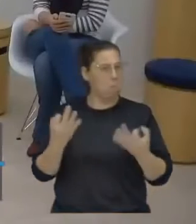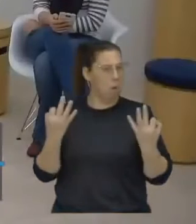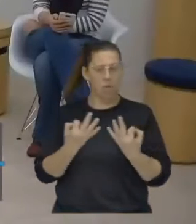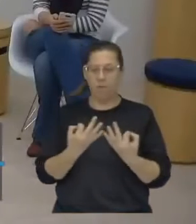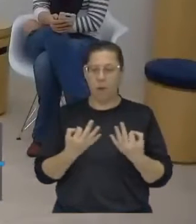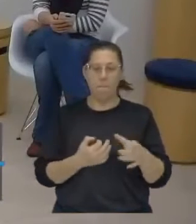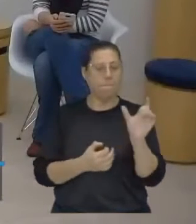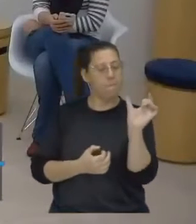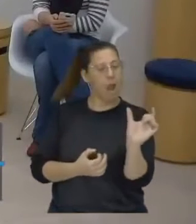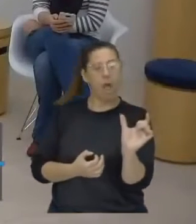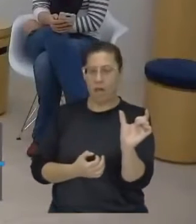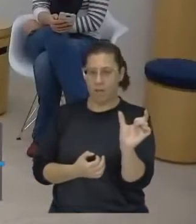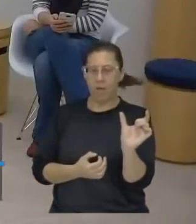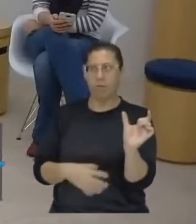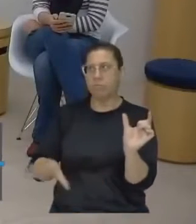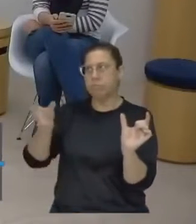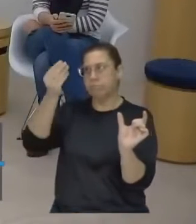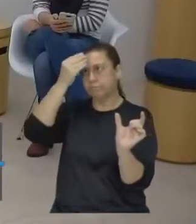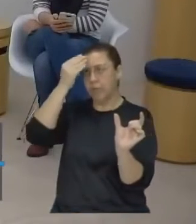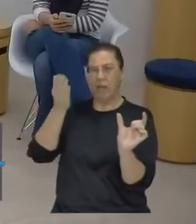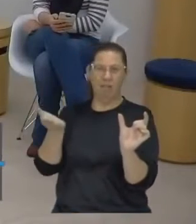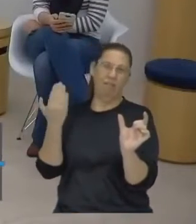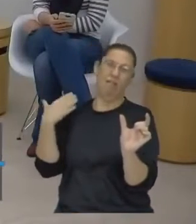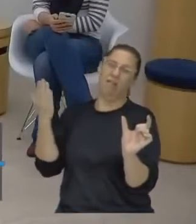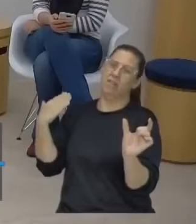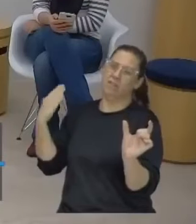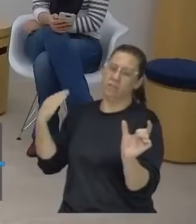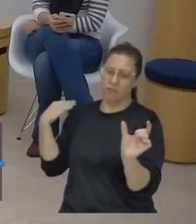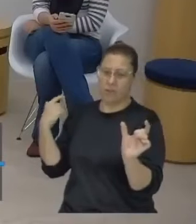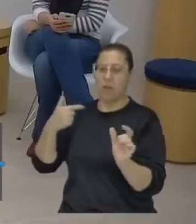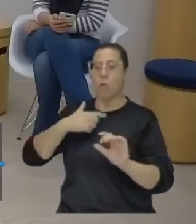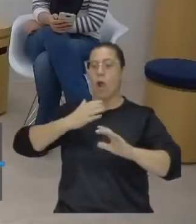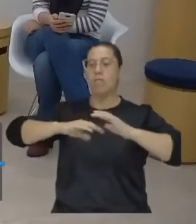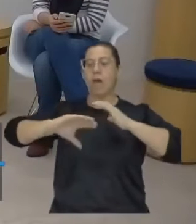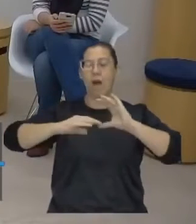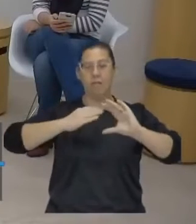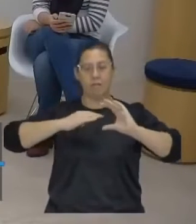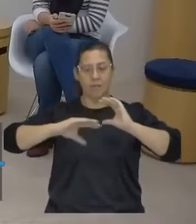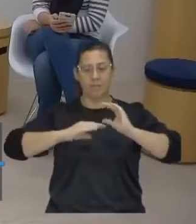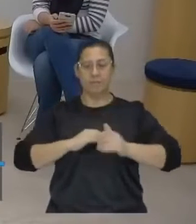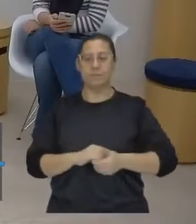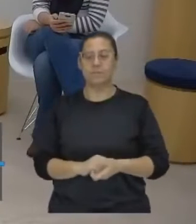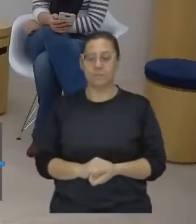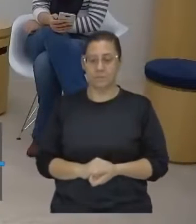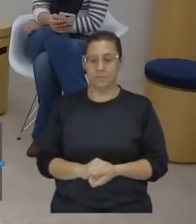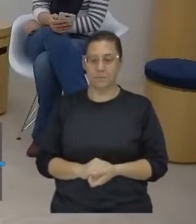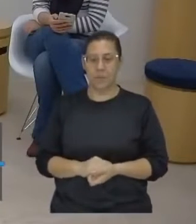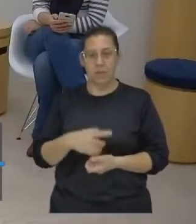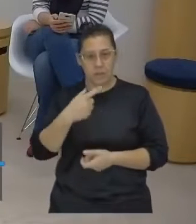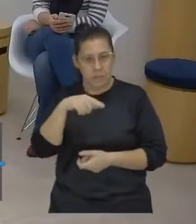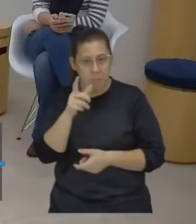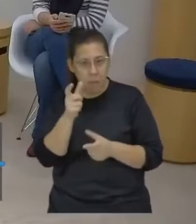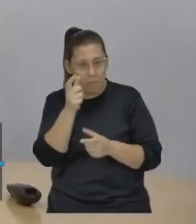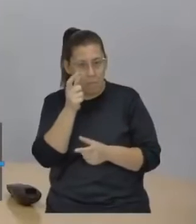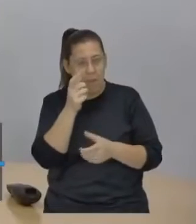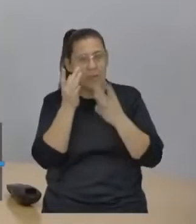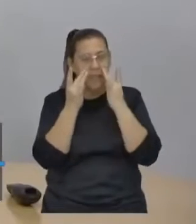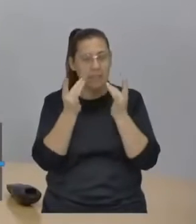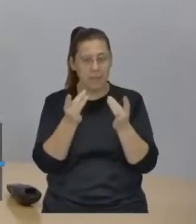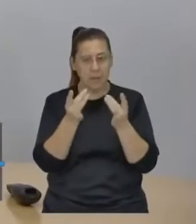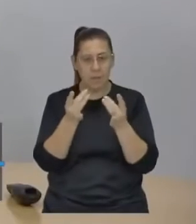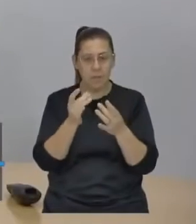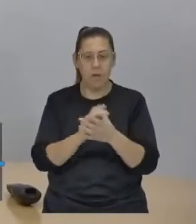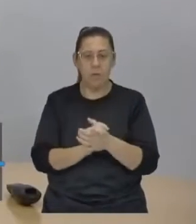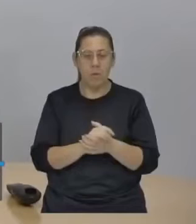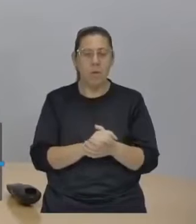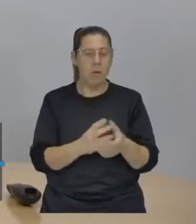a palavrinha, né, na cabeça, antigamente. Então, antigamente eu cantava. Então, se vocês prestem atenção, façam esse teste aí. Peguem